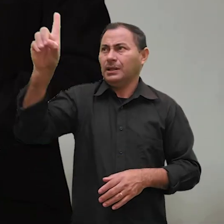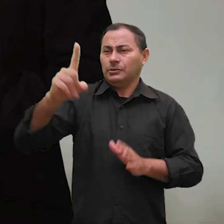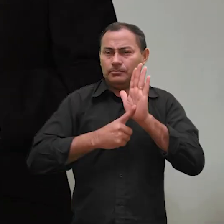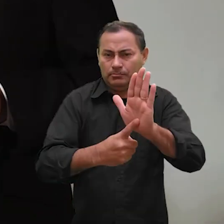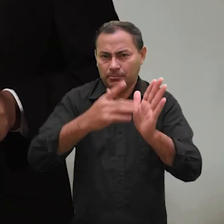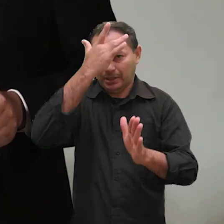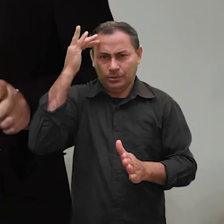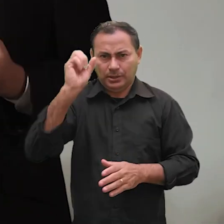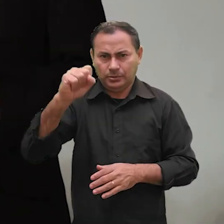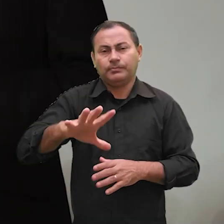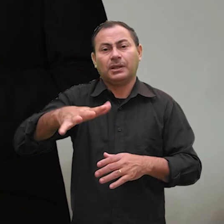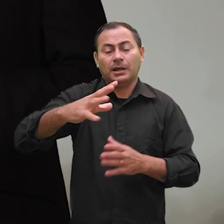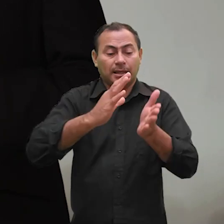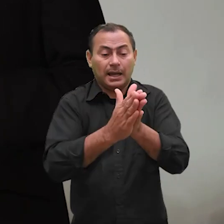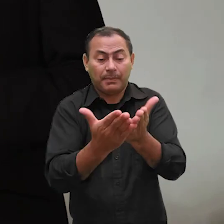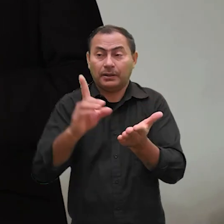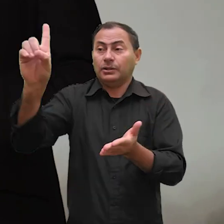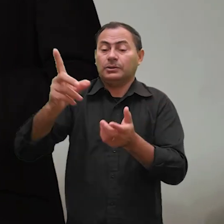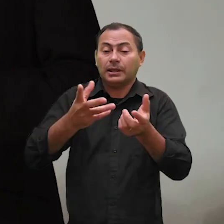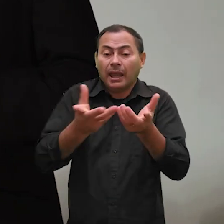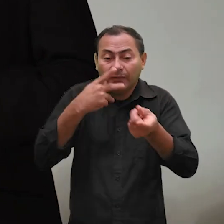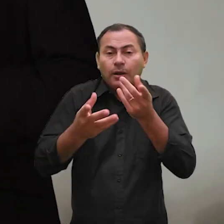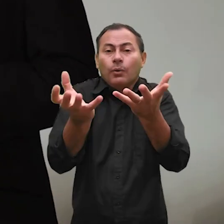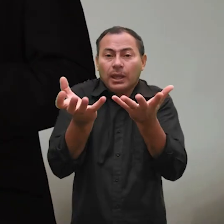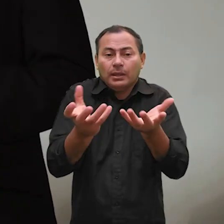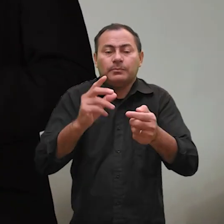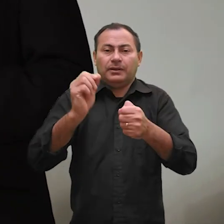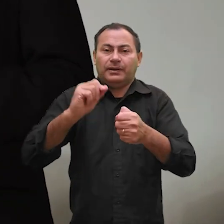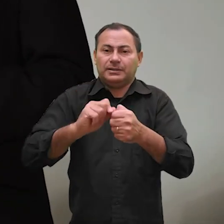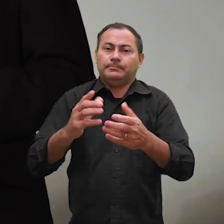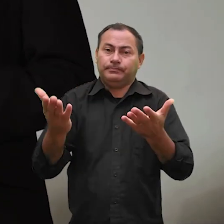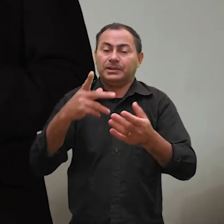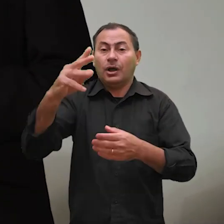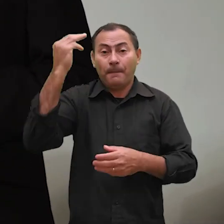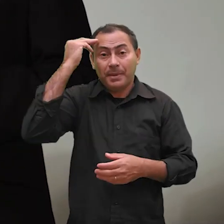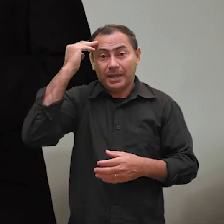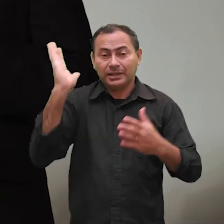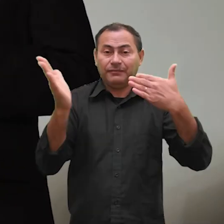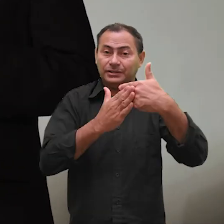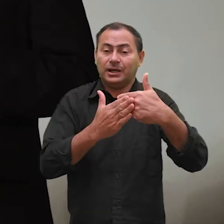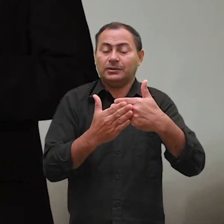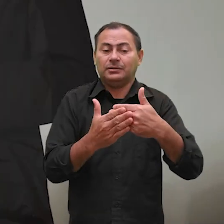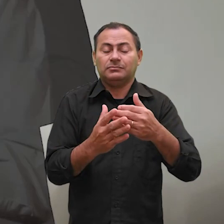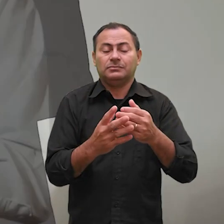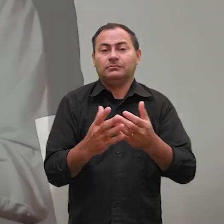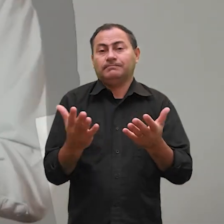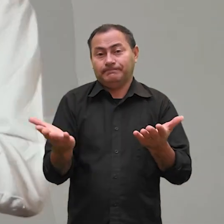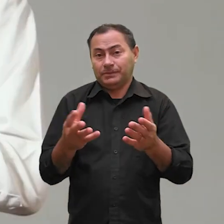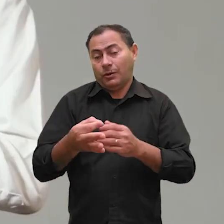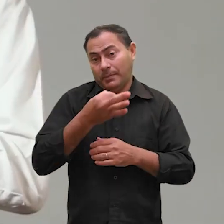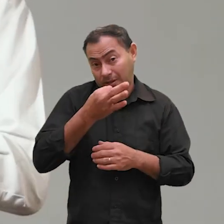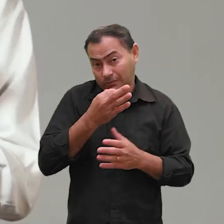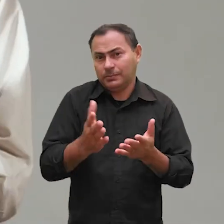Deus mostrar a alguém assim o que as Escrituras querem dizer e o que Ele pretende fazer se sua mente já estiver fechada numa